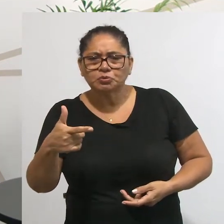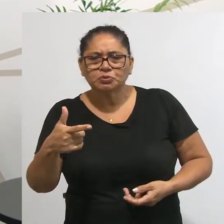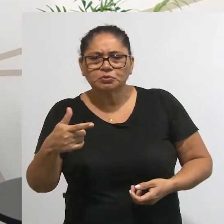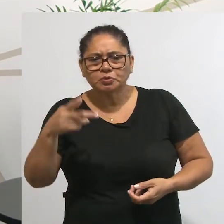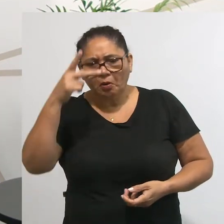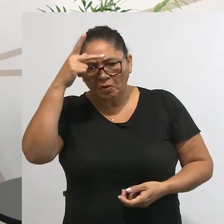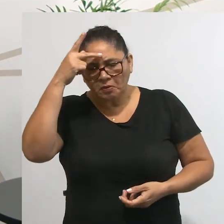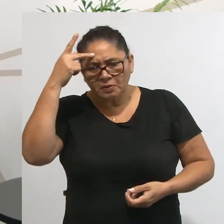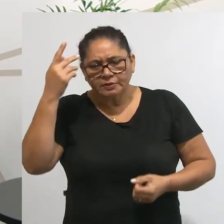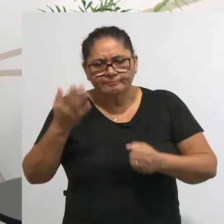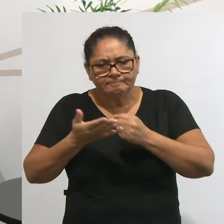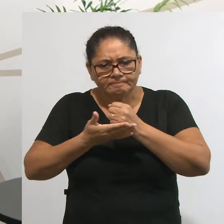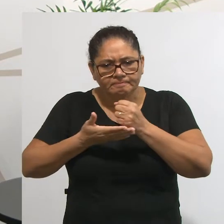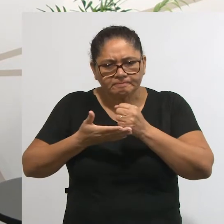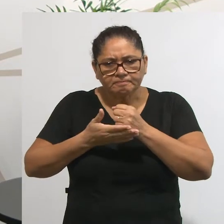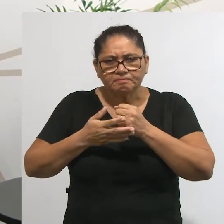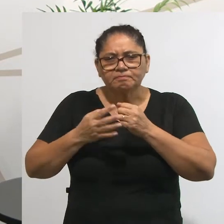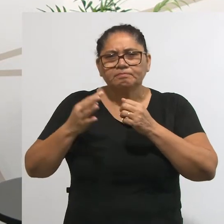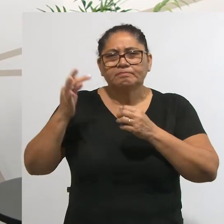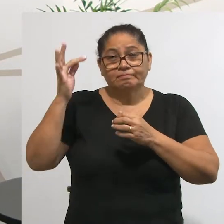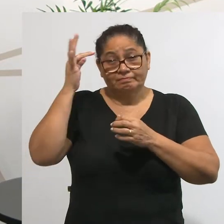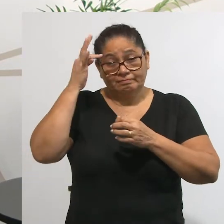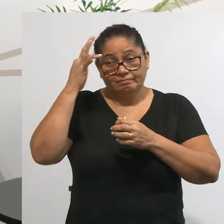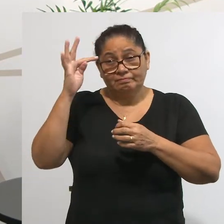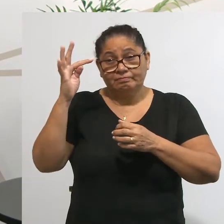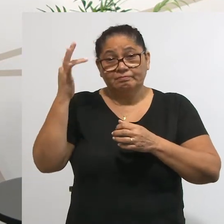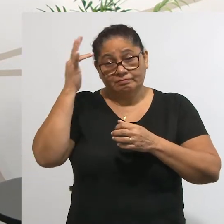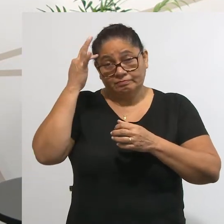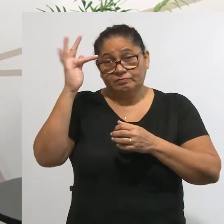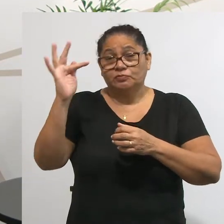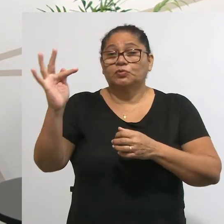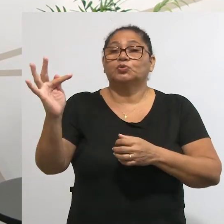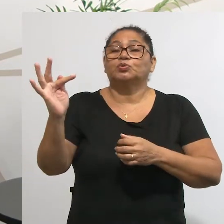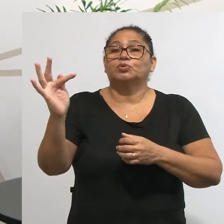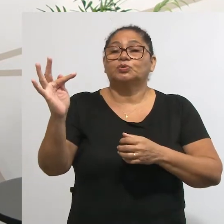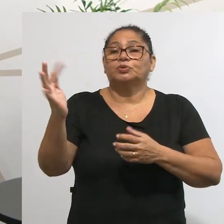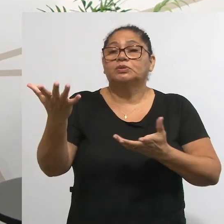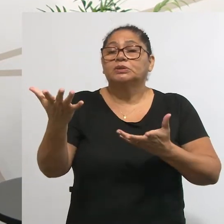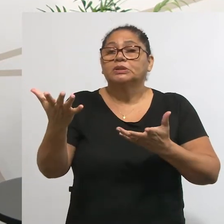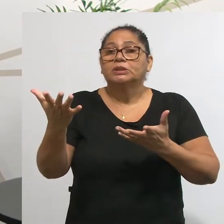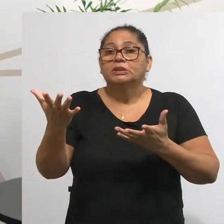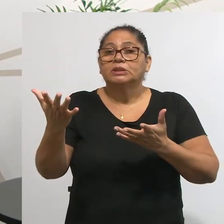base da fundamentação filosófica de Paulo Freire é a